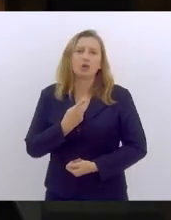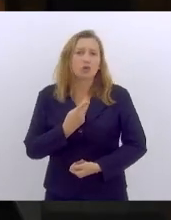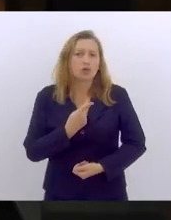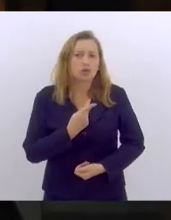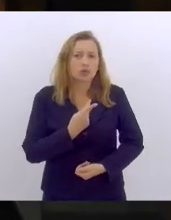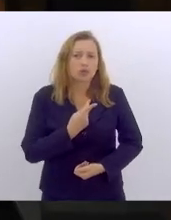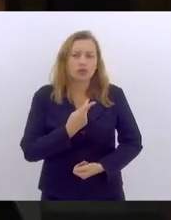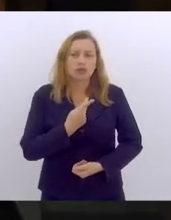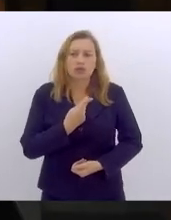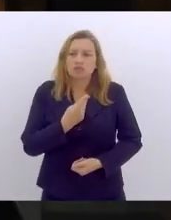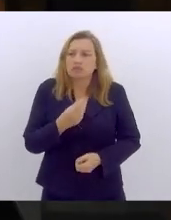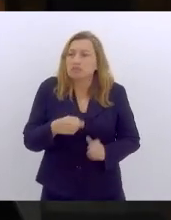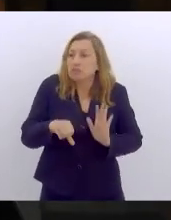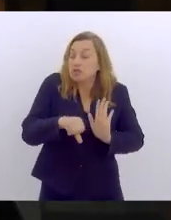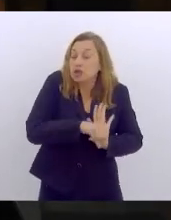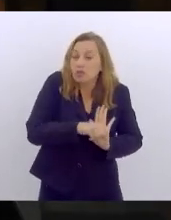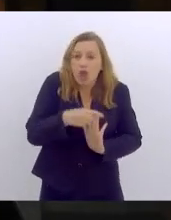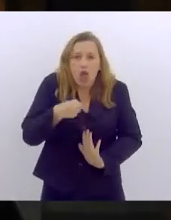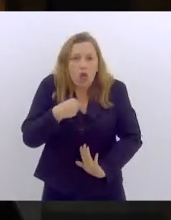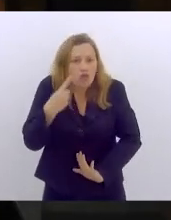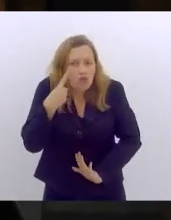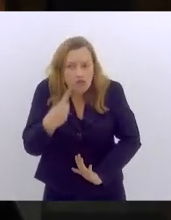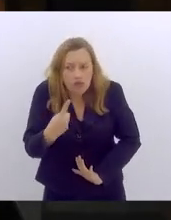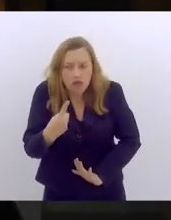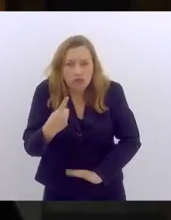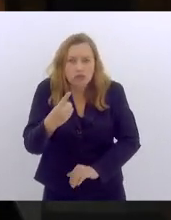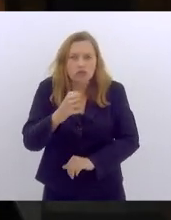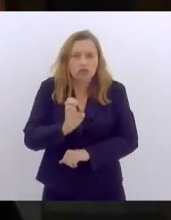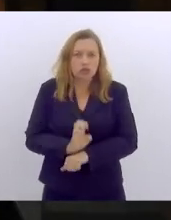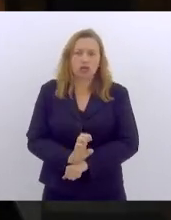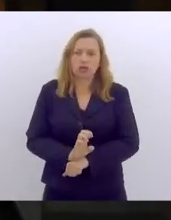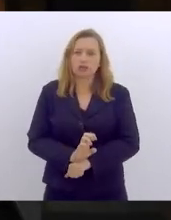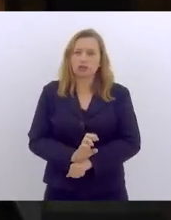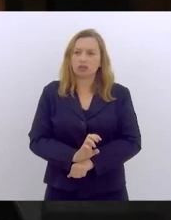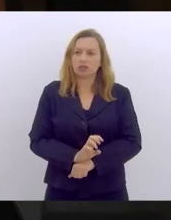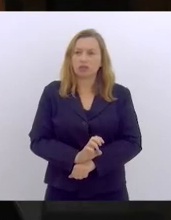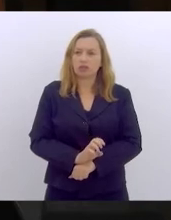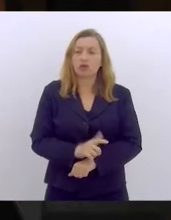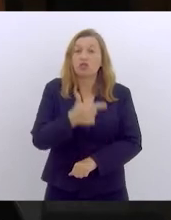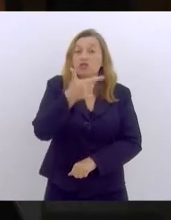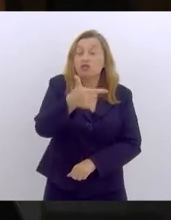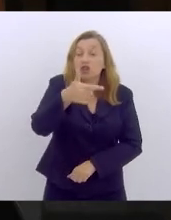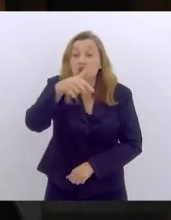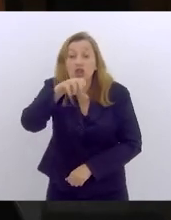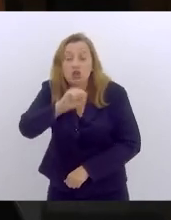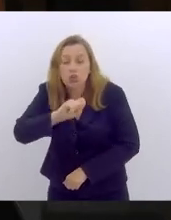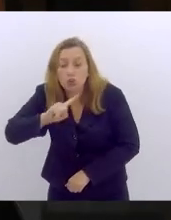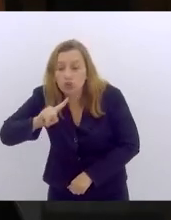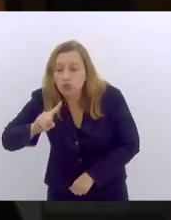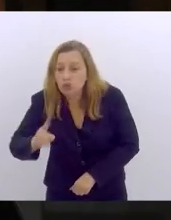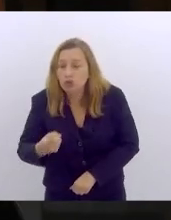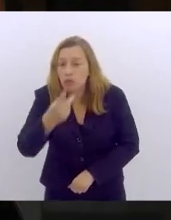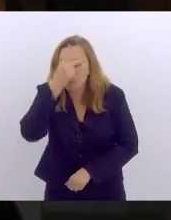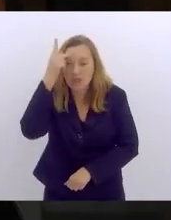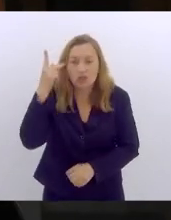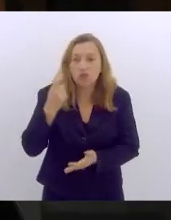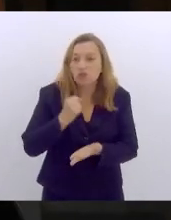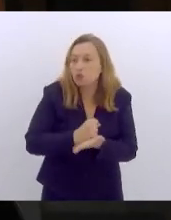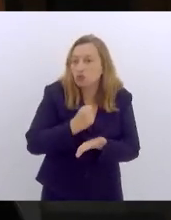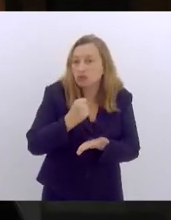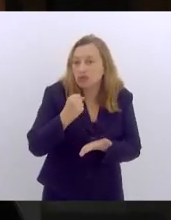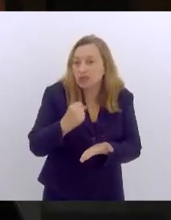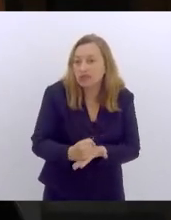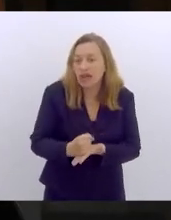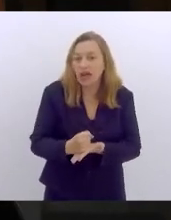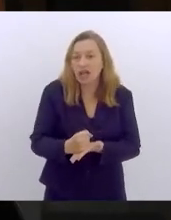já vi nesse Estado foi admitir 28 mil pessoas